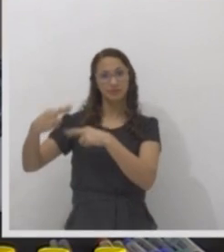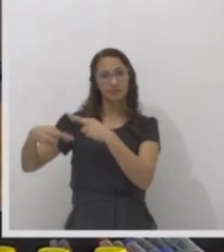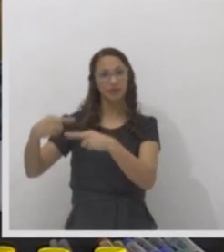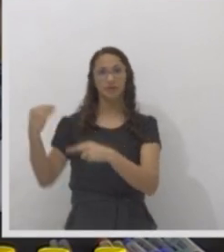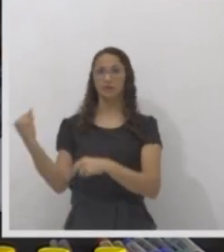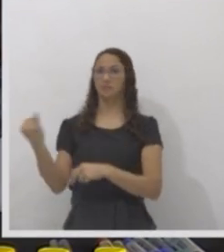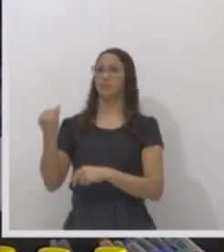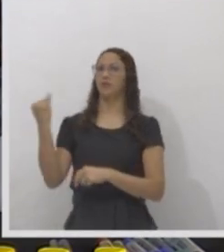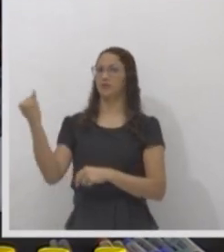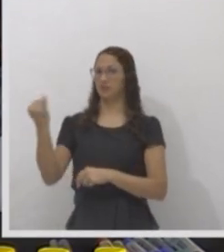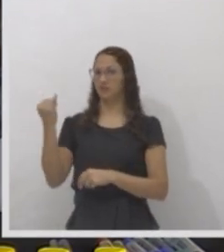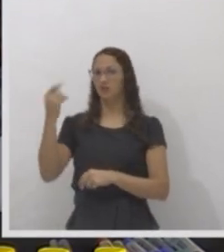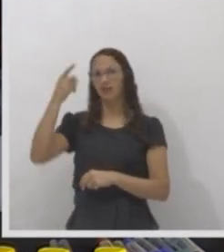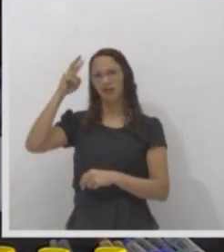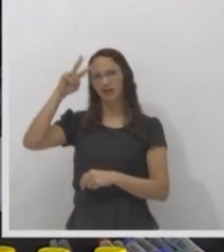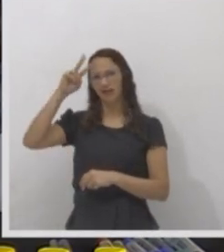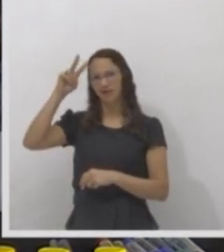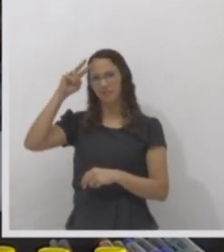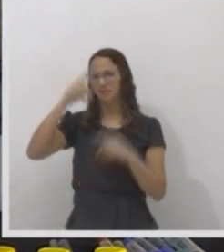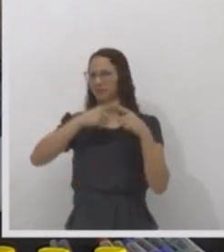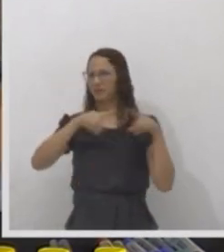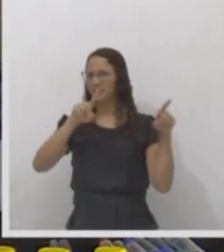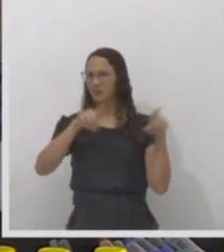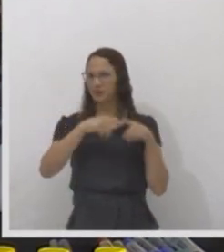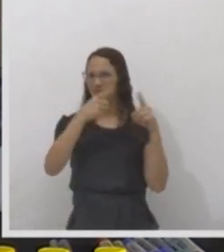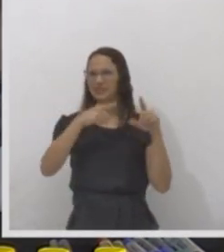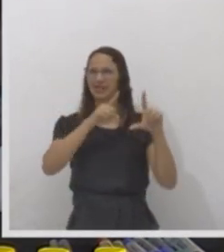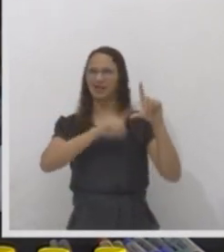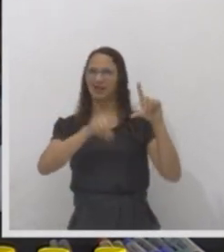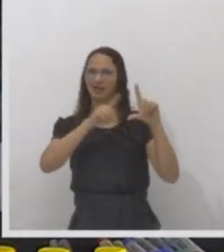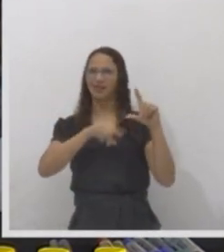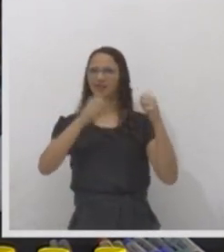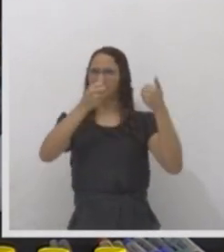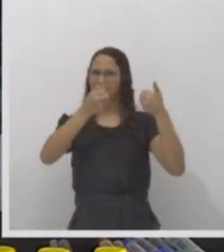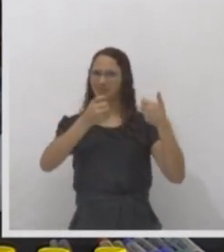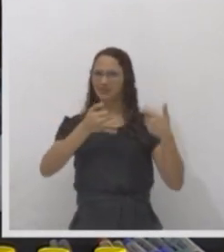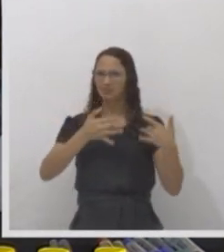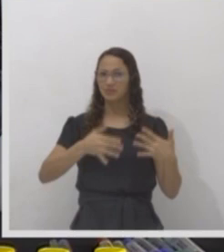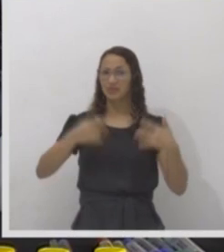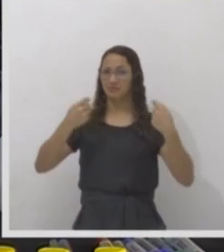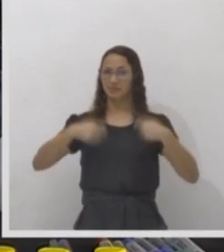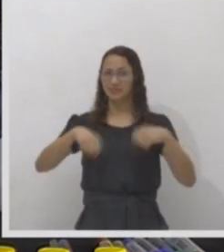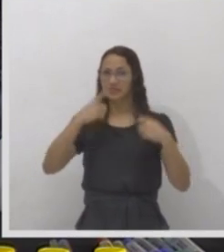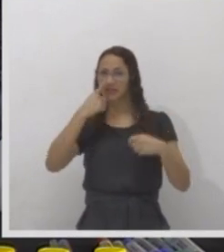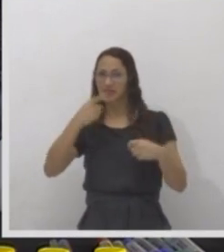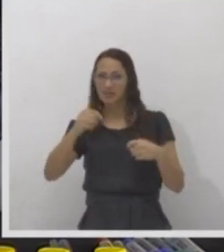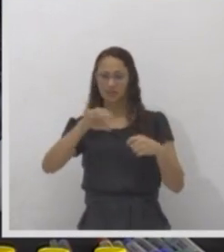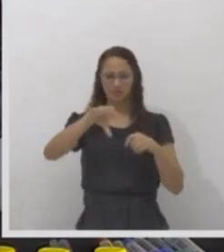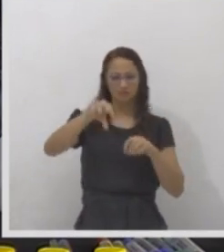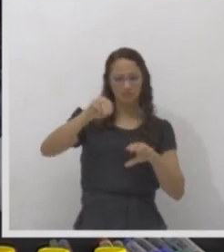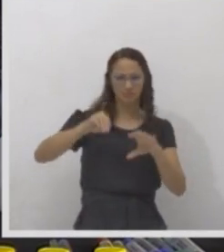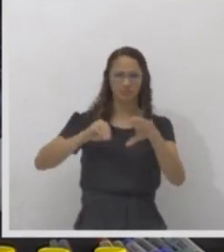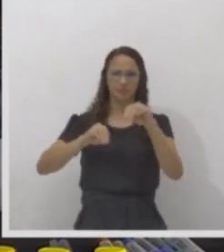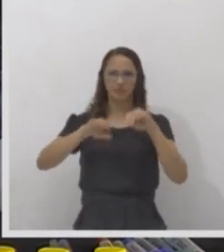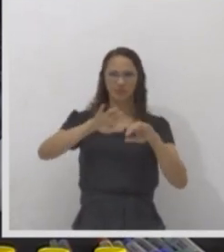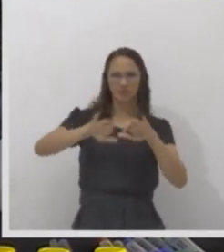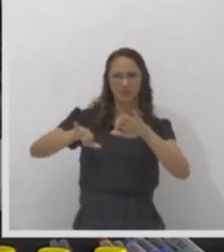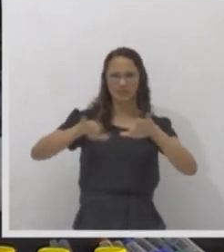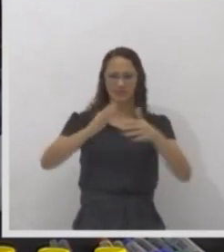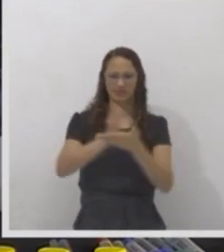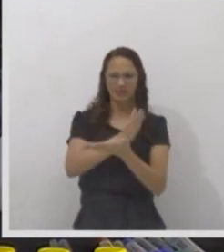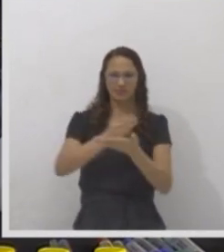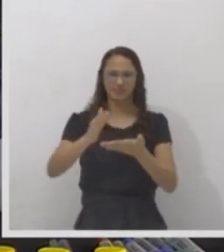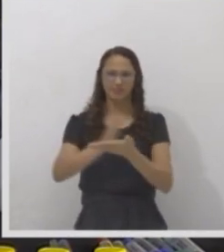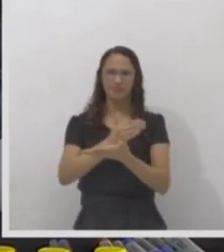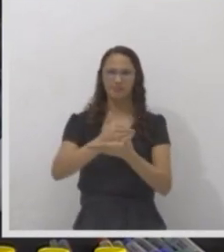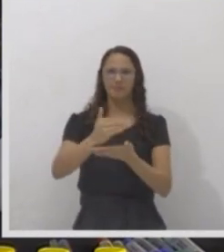letra ensinava vocês a separar o lixo conforme a cor do latão. Espero que vocês tenham prestado atenção, né, tenham aprendido,